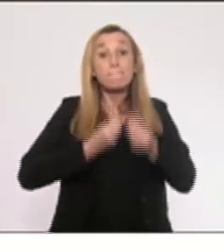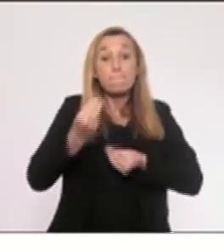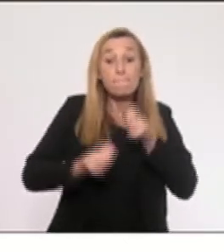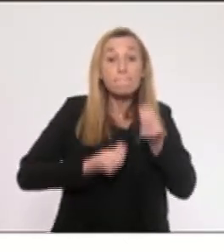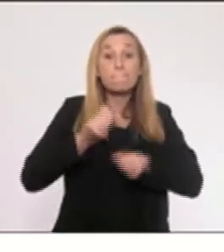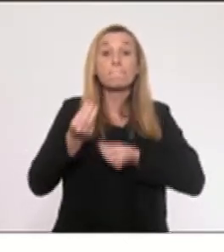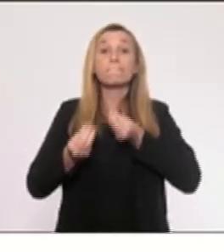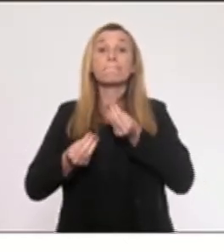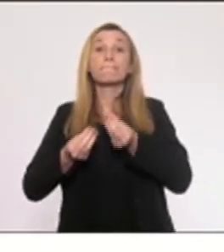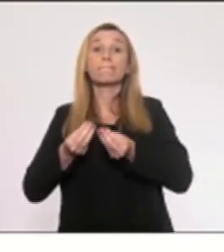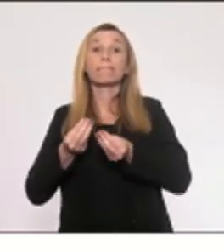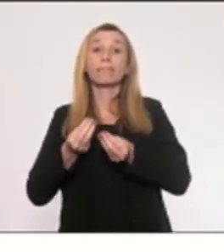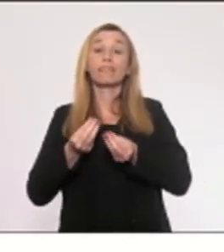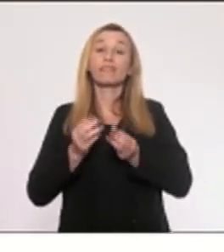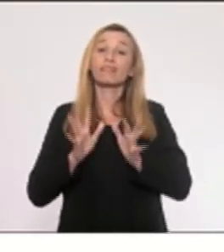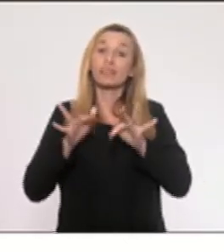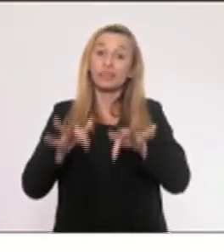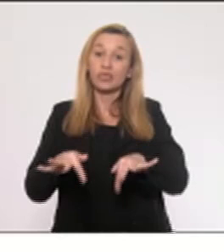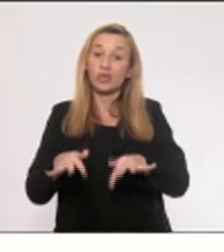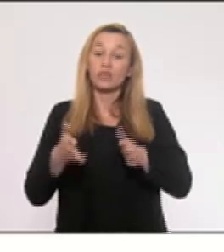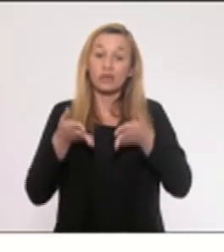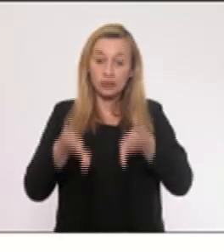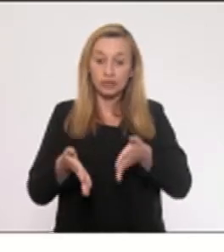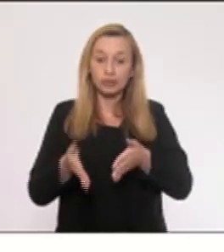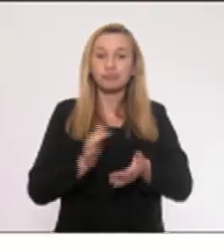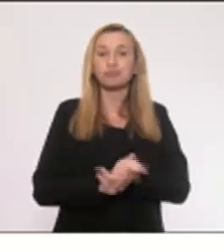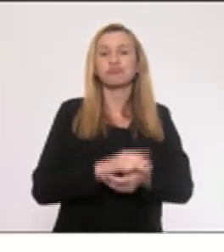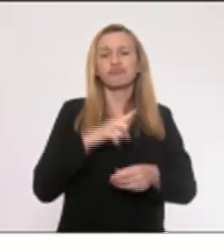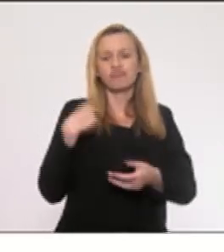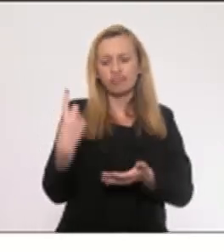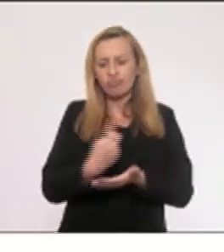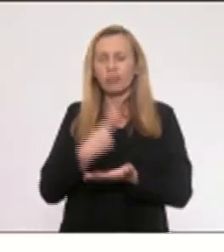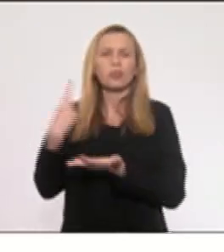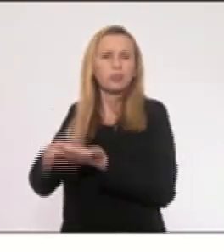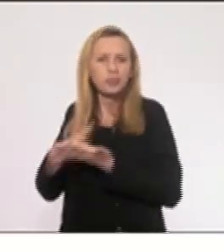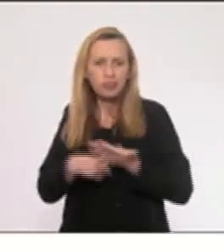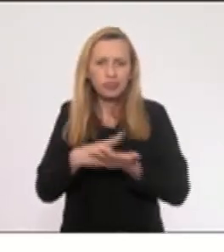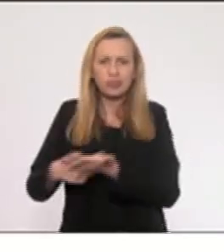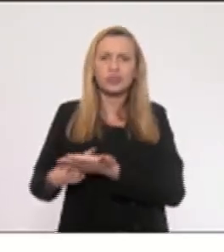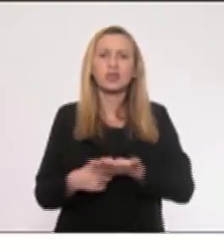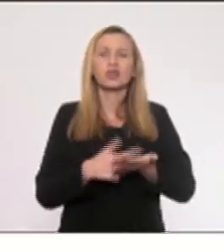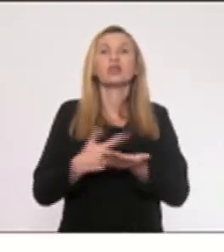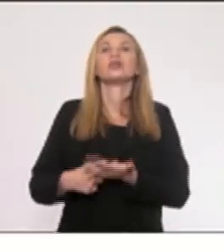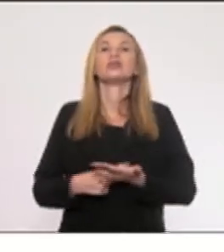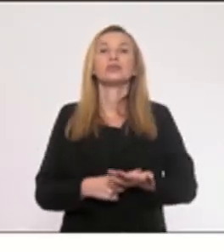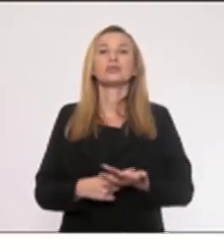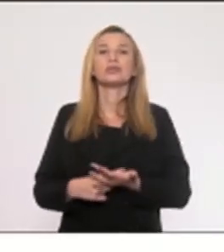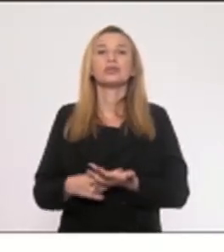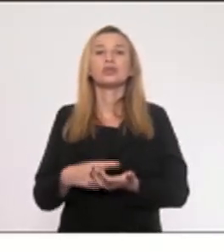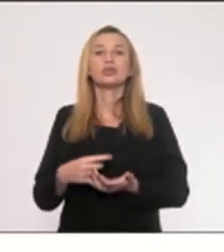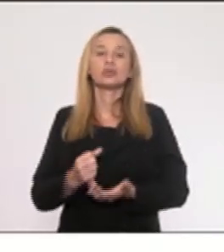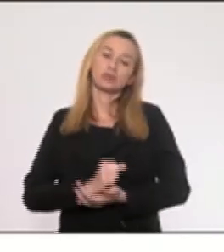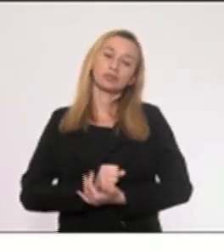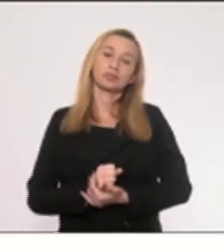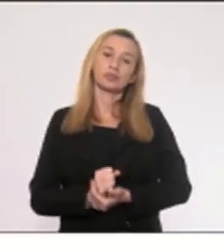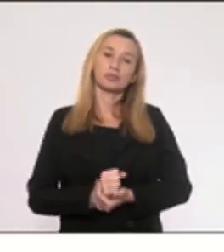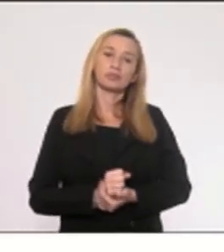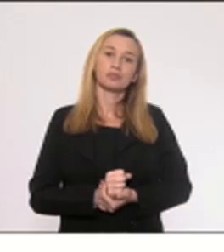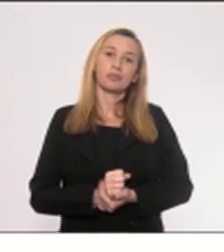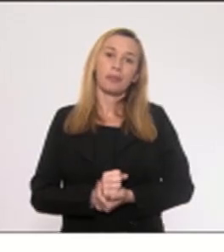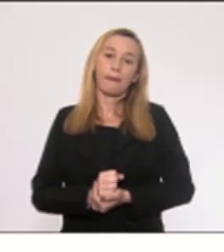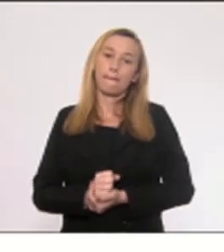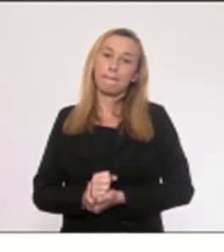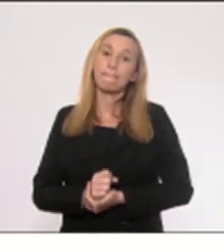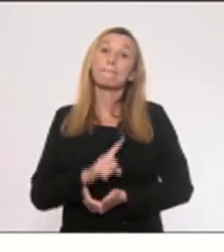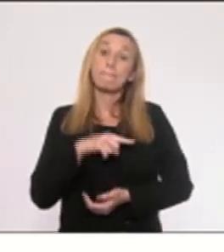a destinação final, algo que concordamos e, sem dúvida nenhuma, de forma unânime por esse parlamento, é